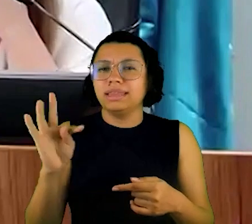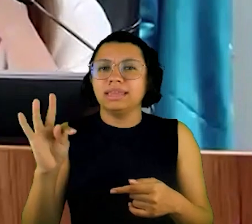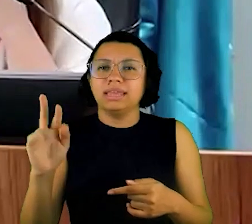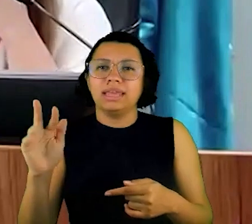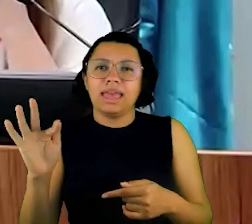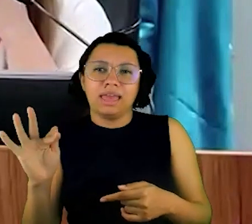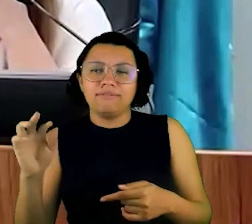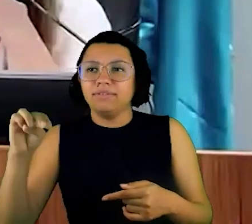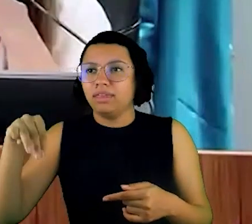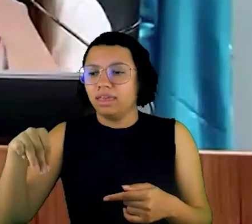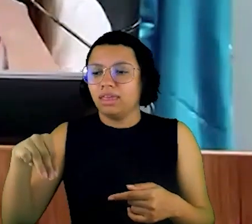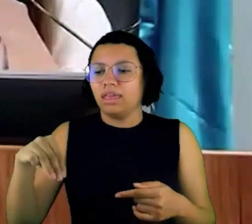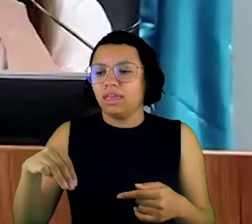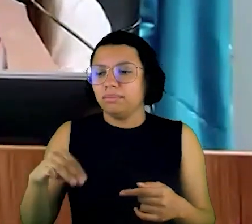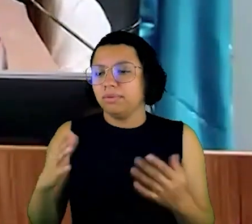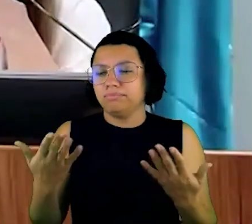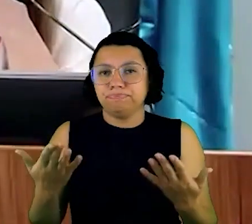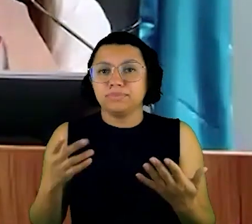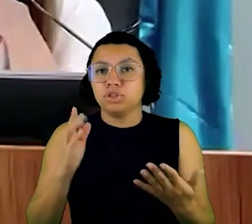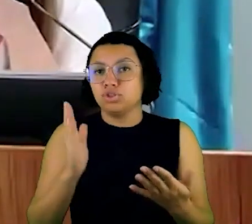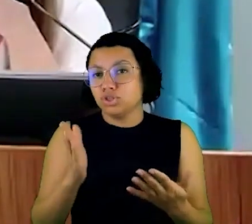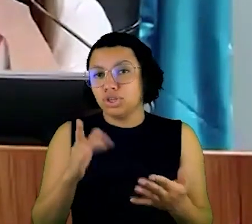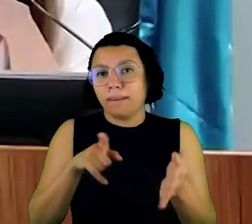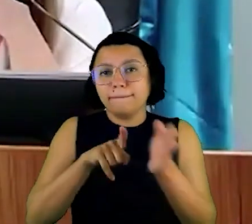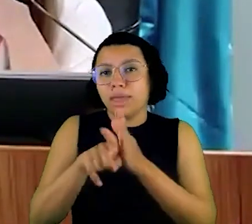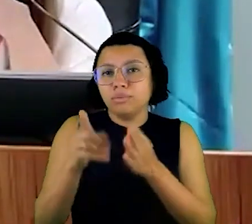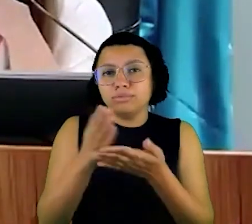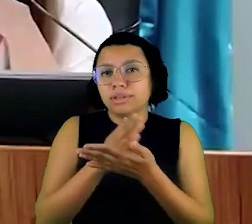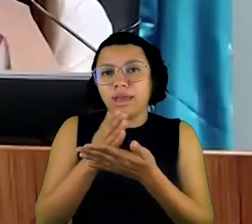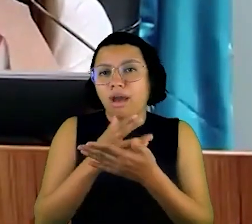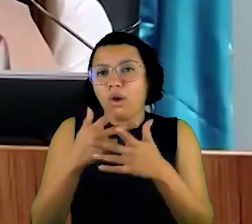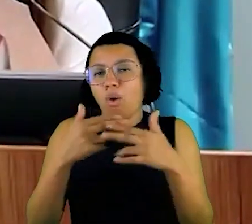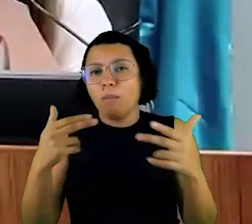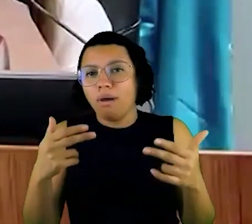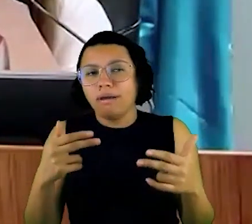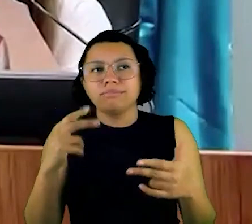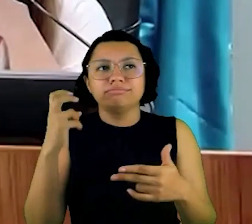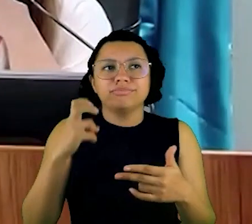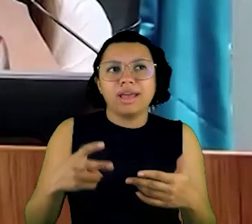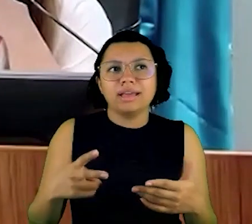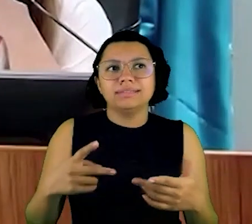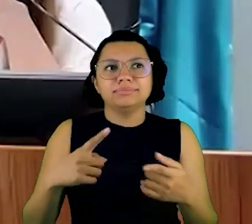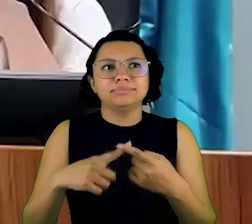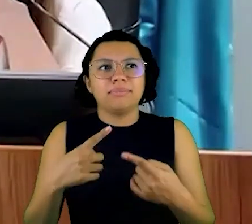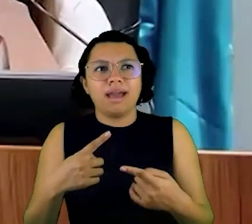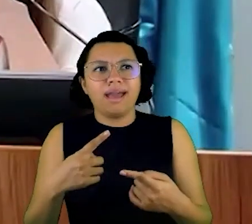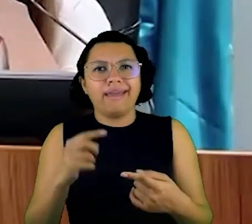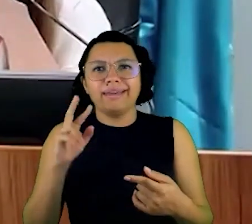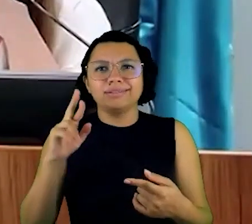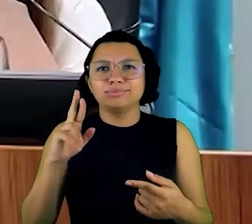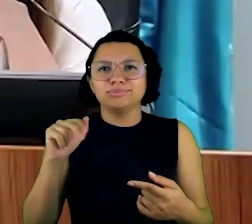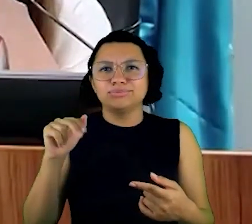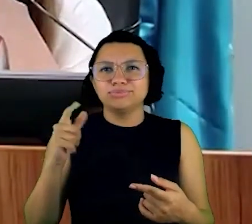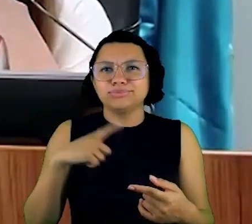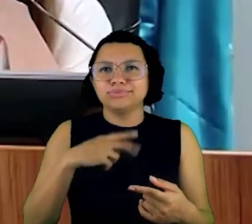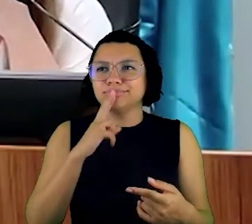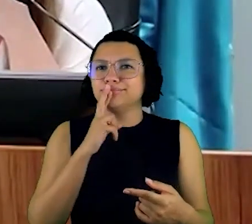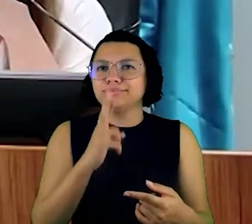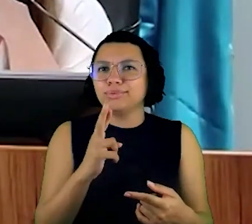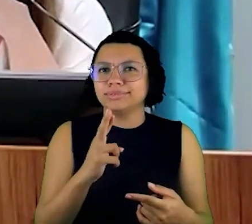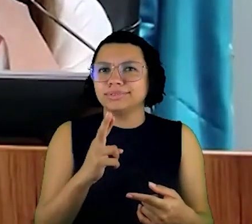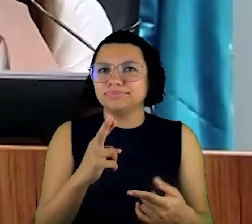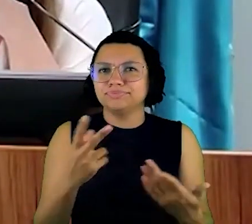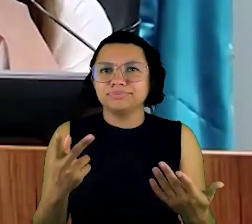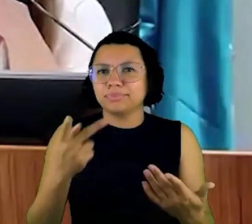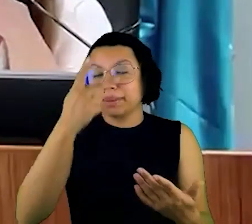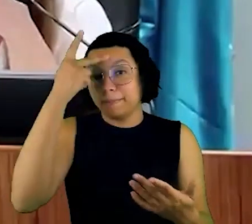posto assim. Né? Eu já tive a oportunidade de perguntar algumas vezes e não obtive resposta. Perguntar para quem de direito, né? Para pessoas